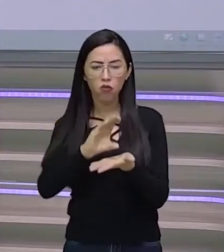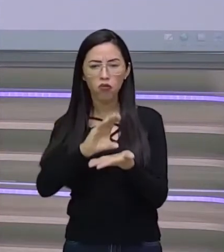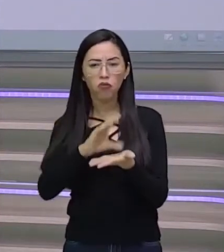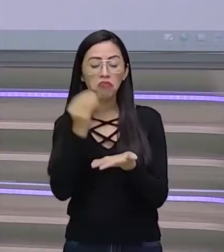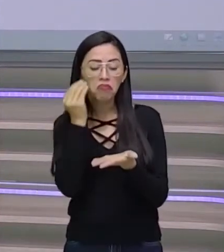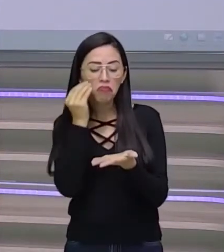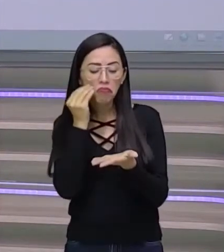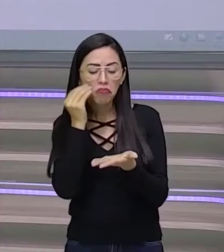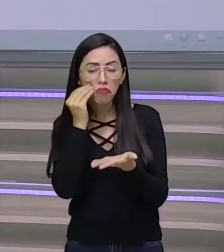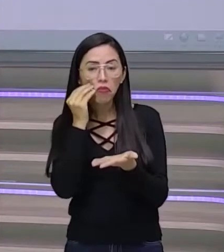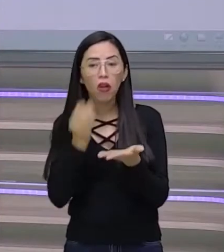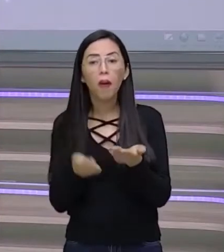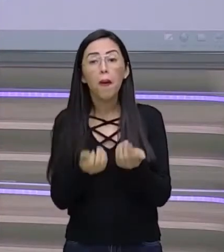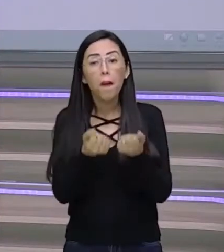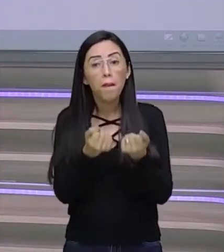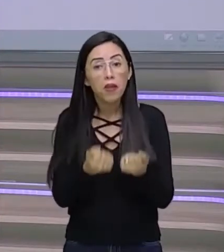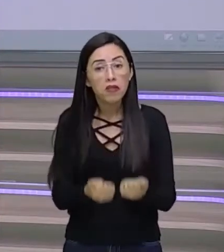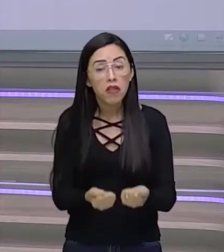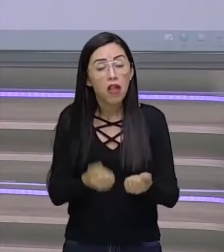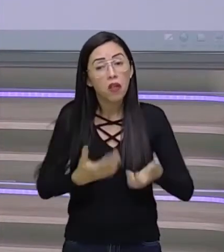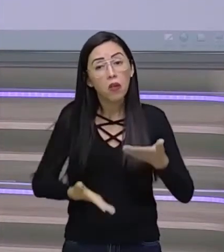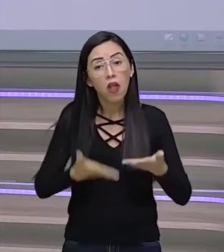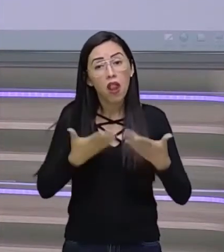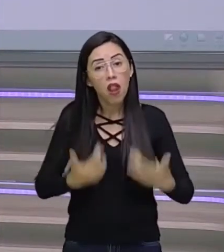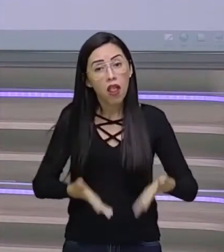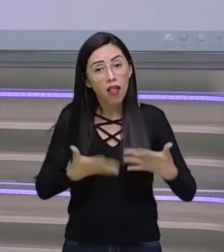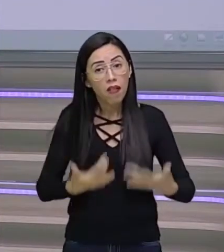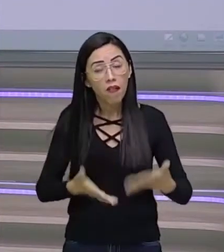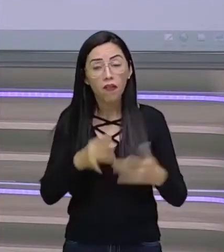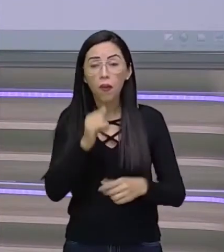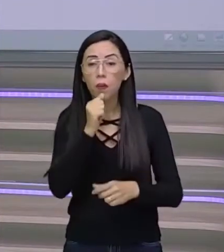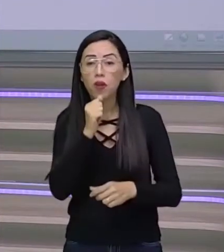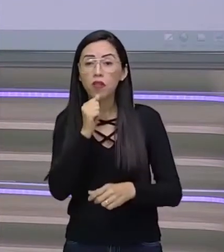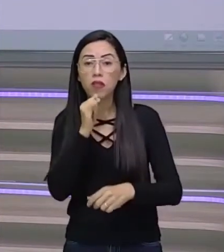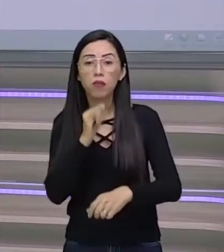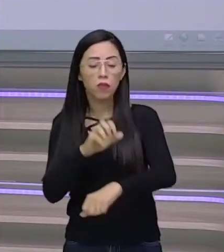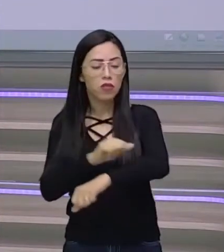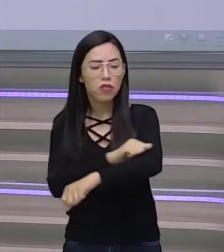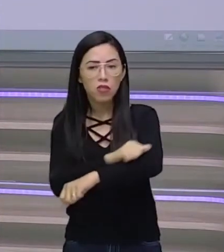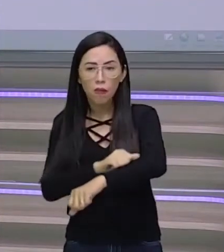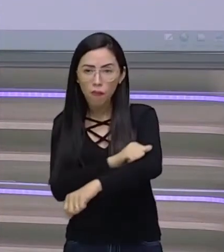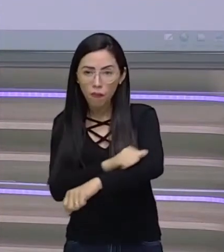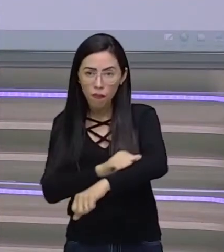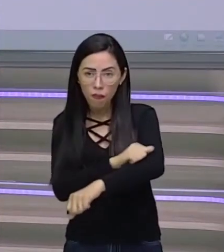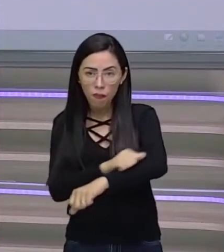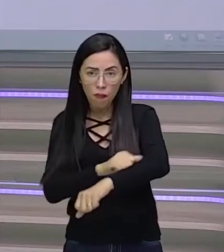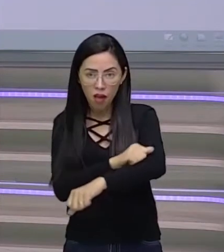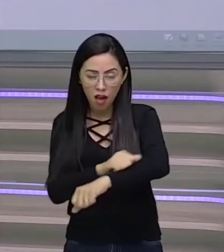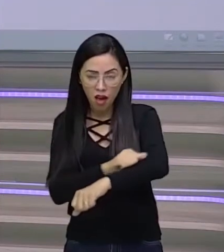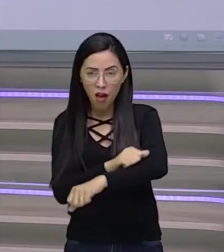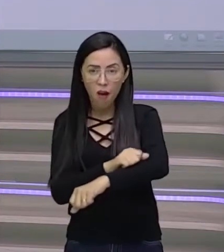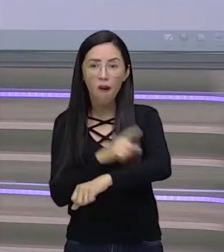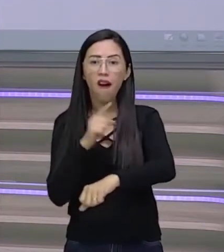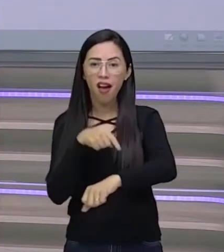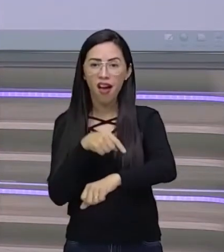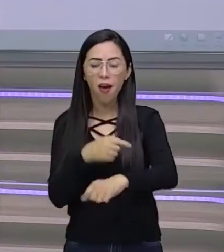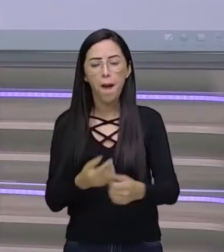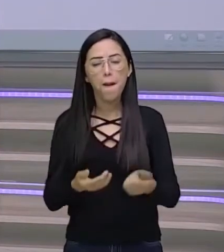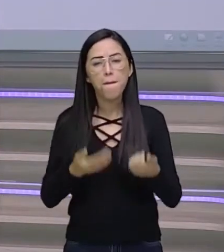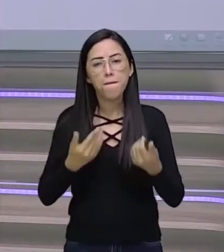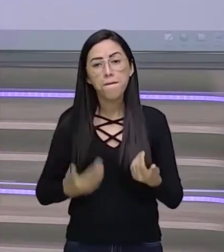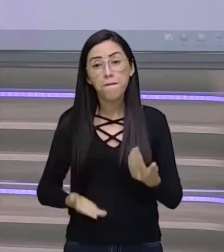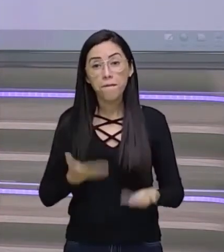gramas. Quando você pega uma barra de sabão, é massa, então massa, grama, quilograma,